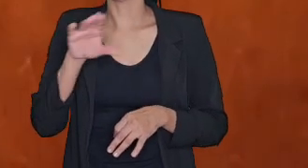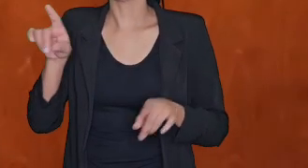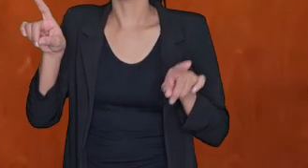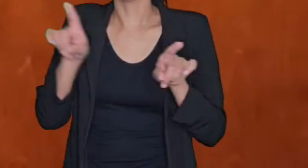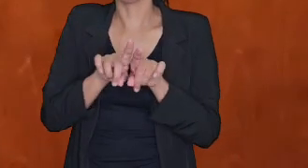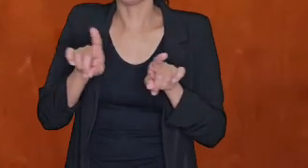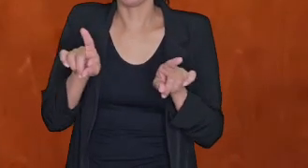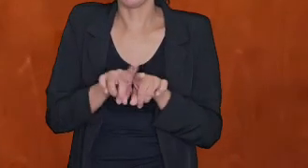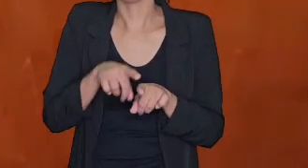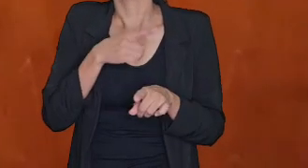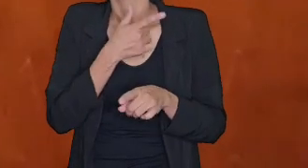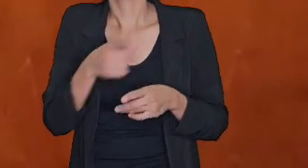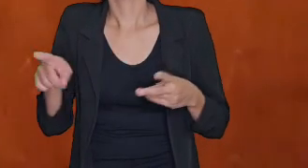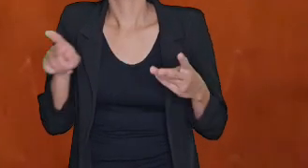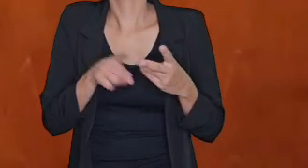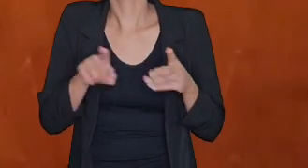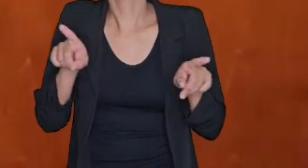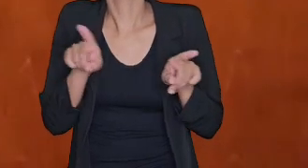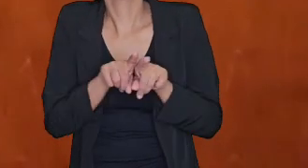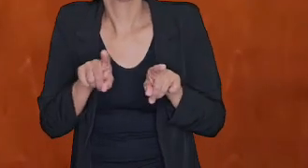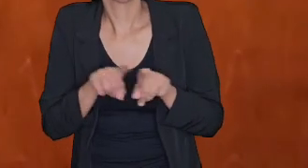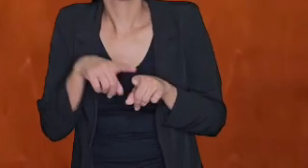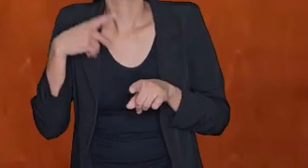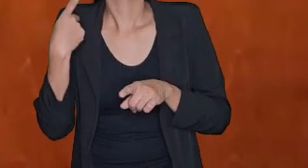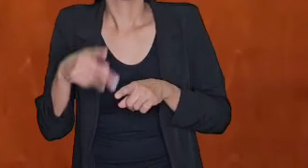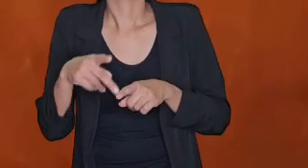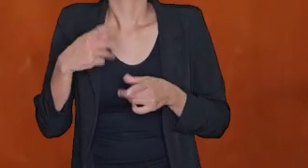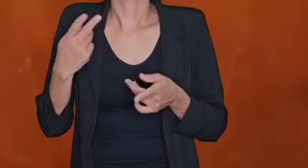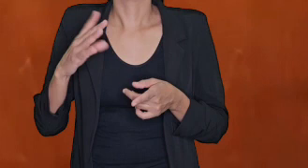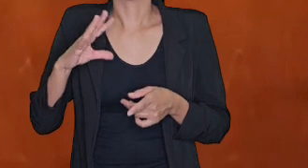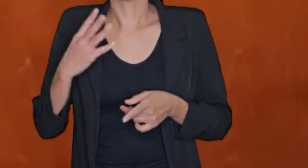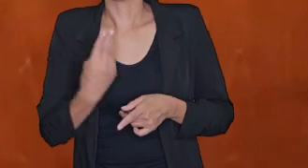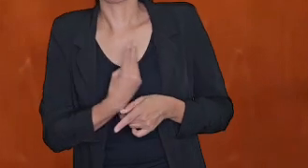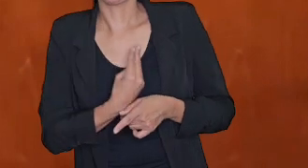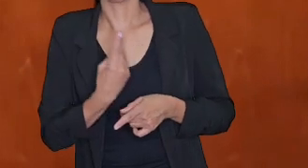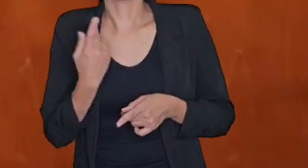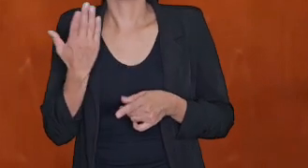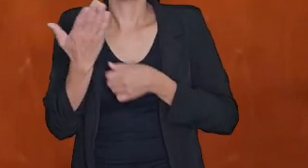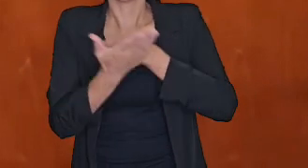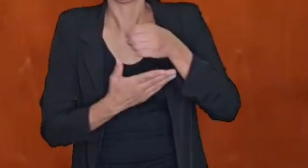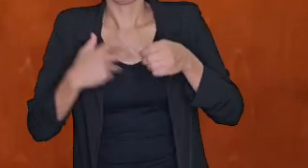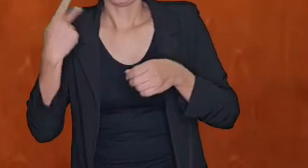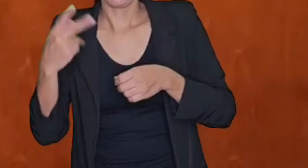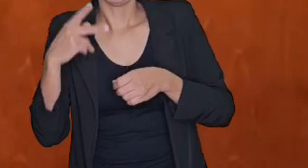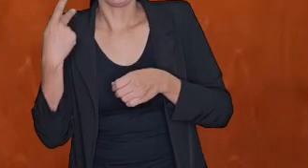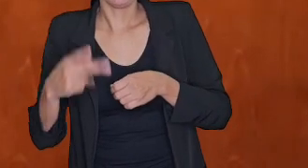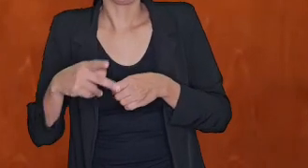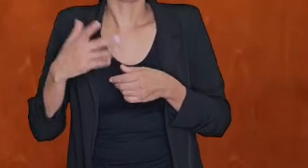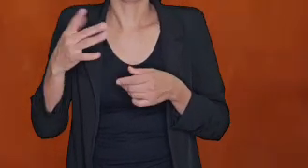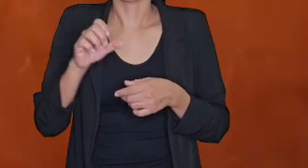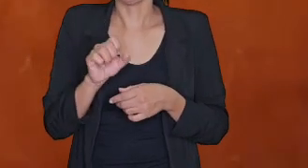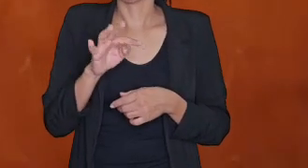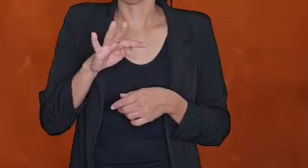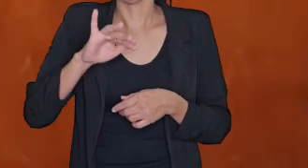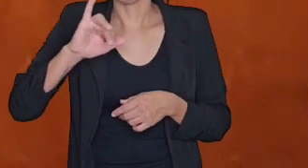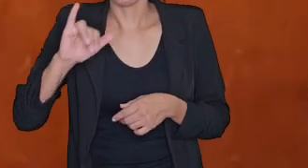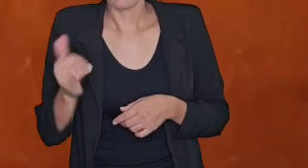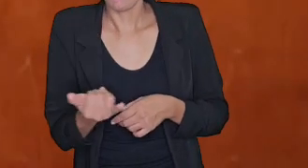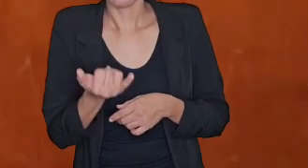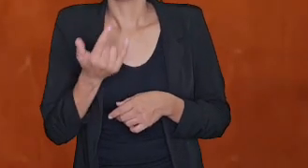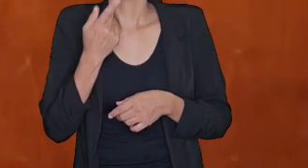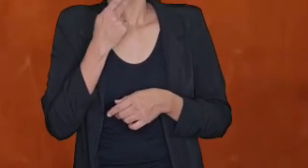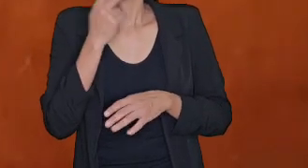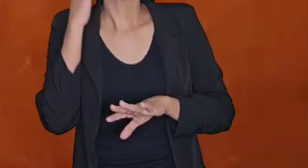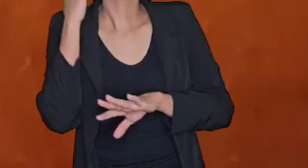judiciário, a questão da usucapião extrajudicial, a questão até dos transexuais, baseada na decisão do